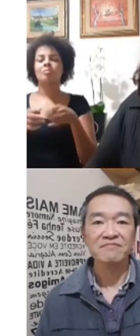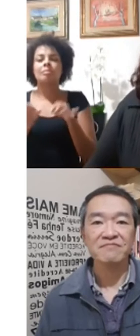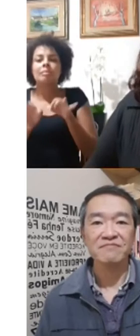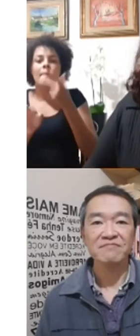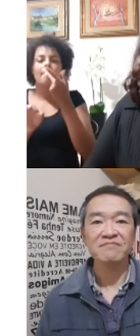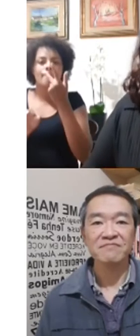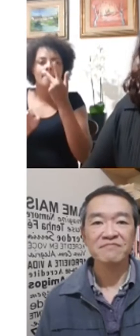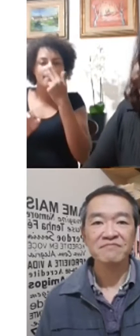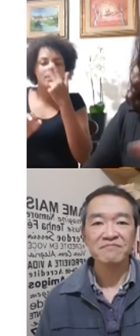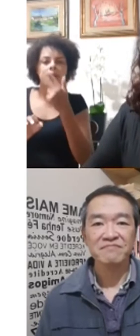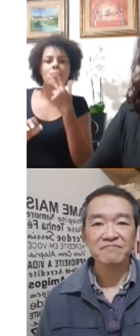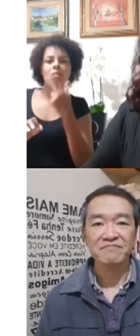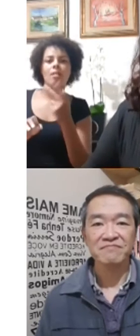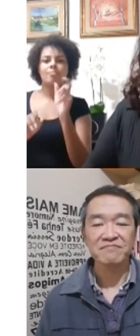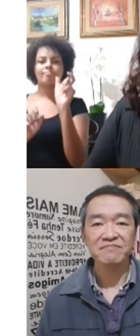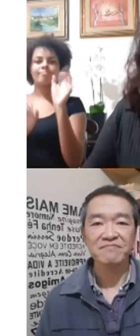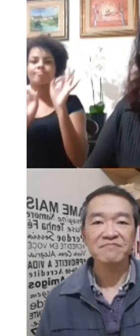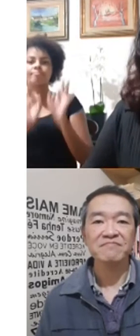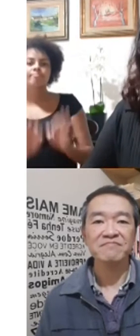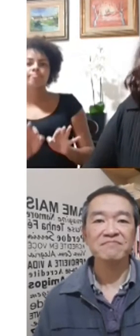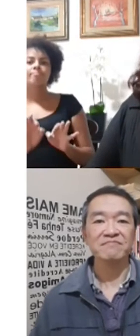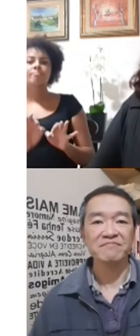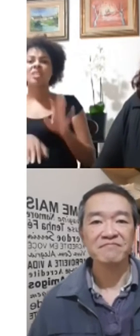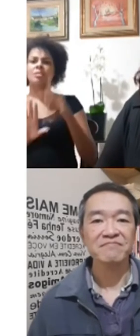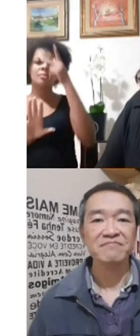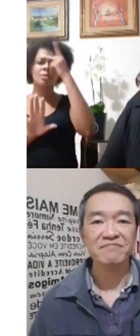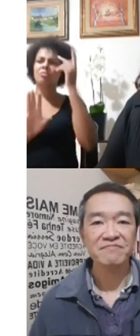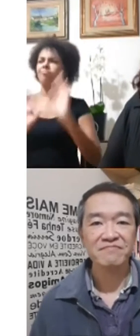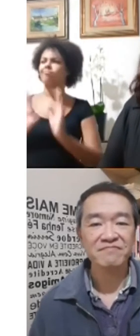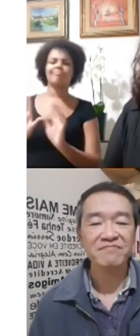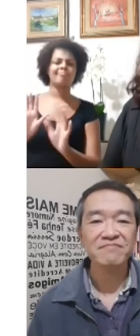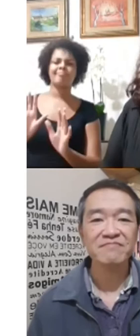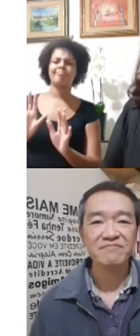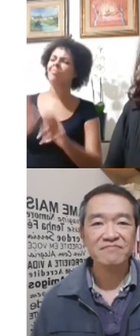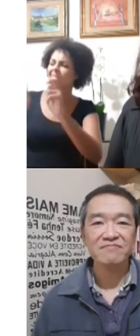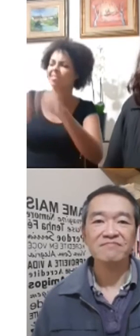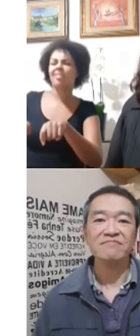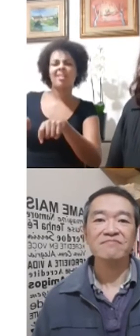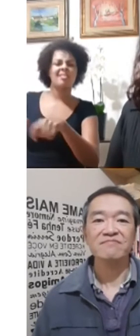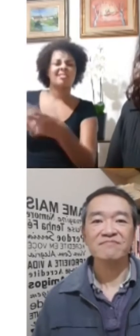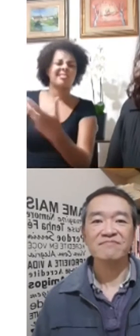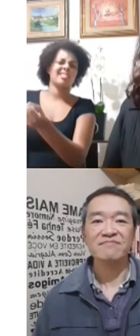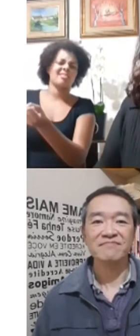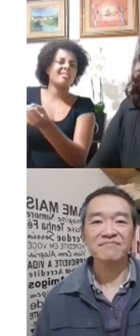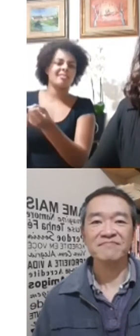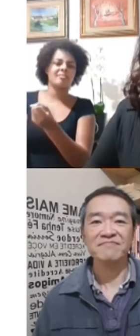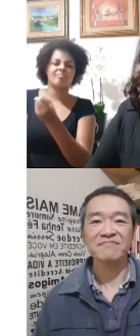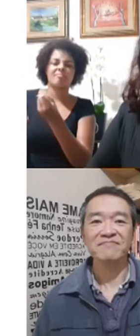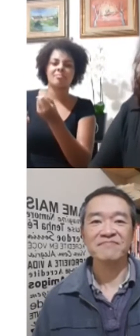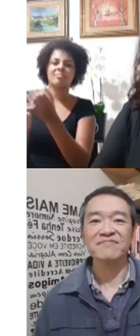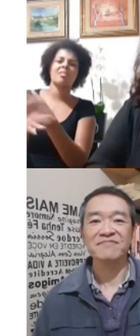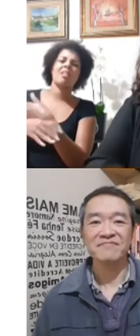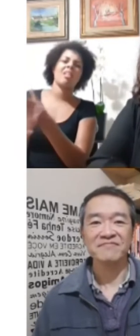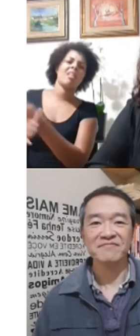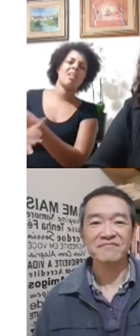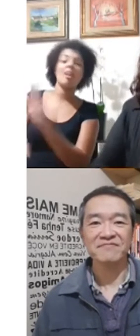correta, mais diversa, e muitas pessoas falam: não, mas assim dá, assim passa, né? A